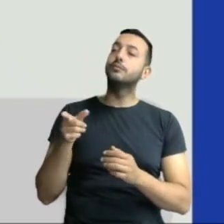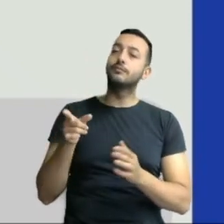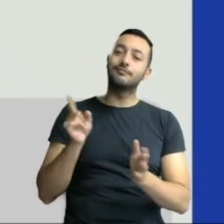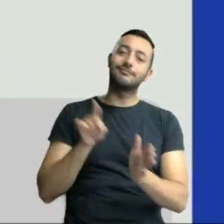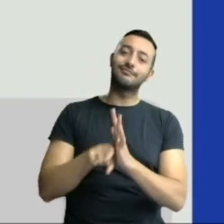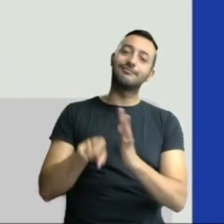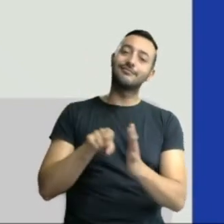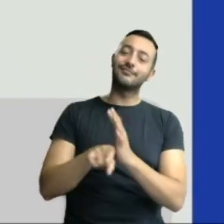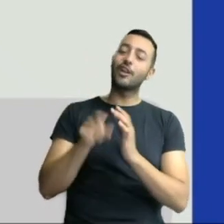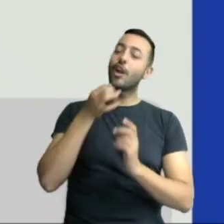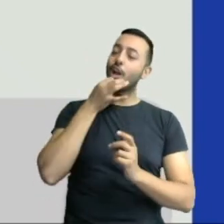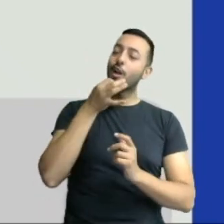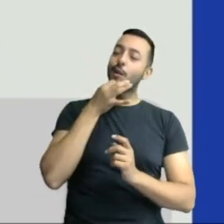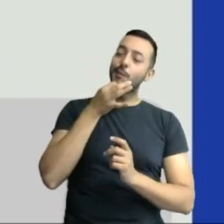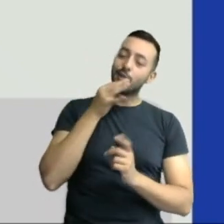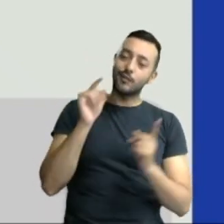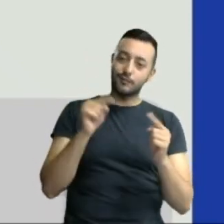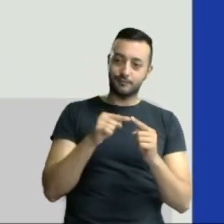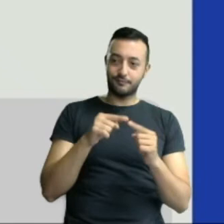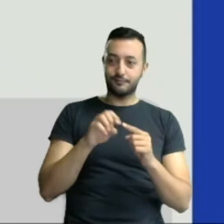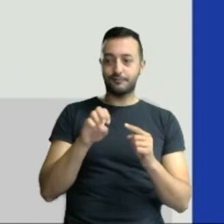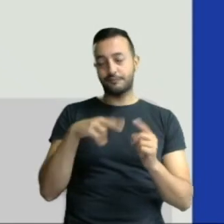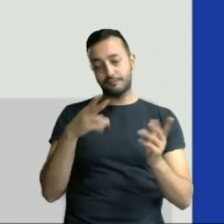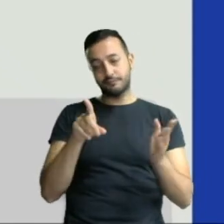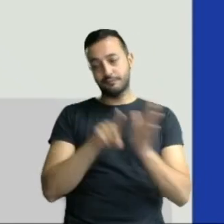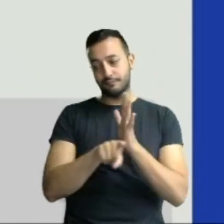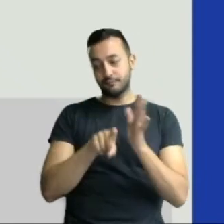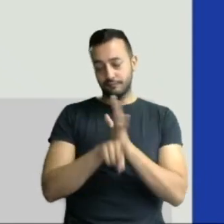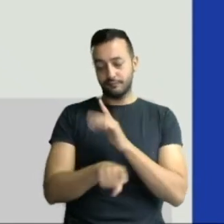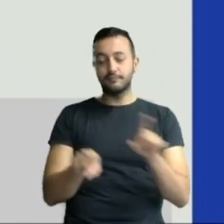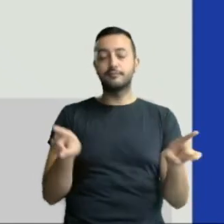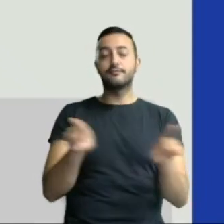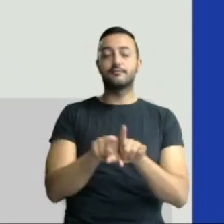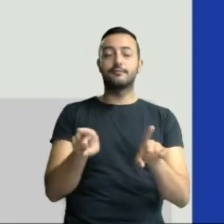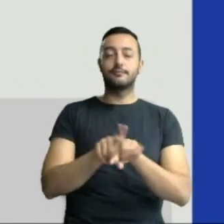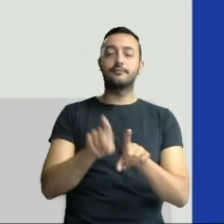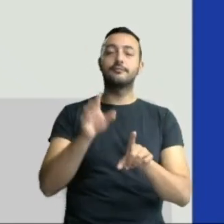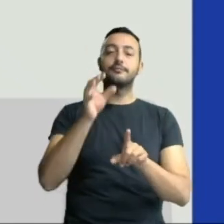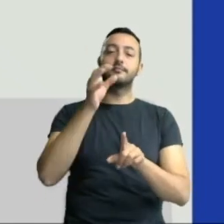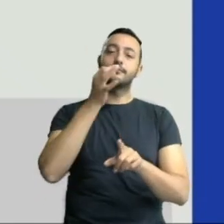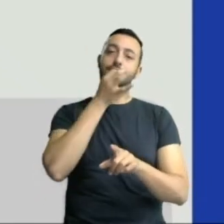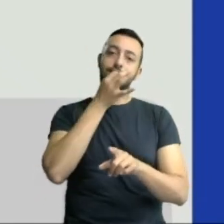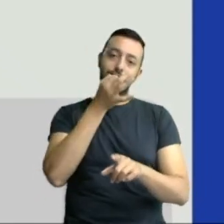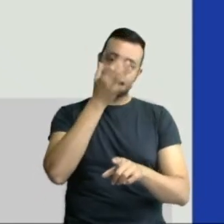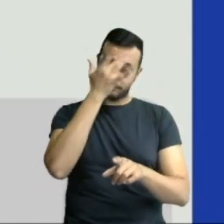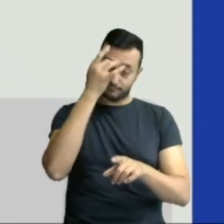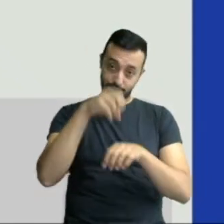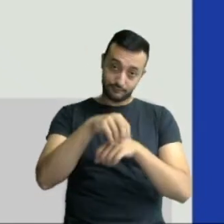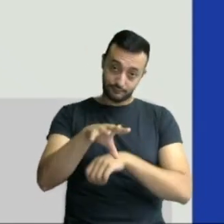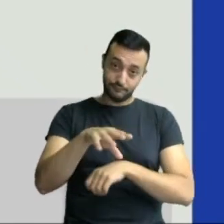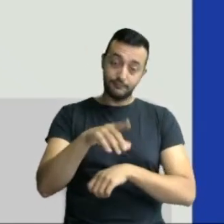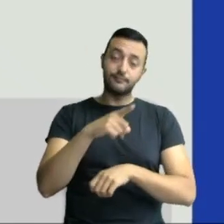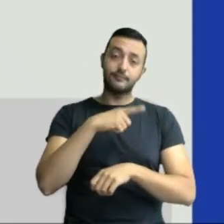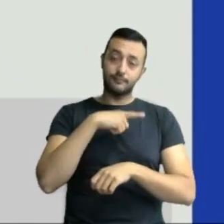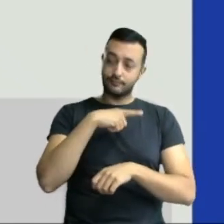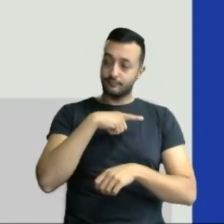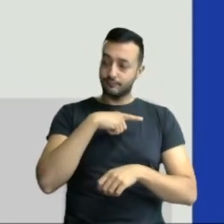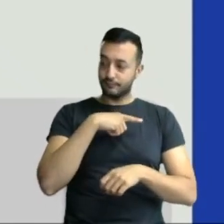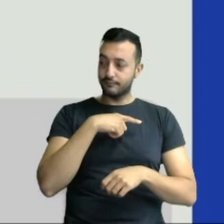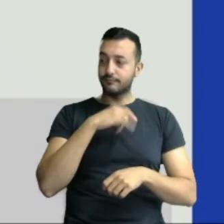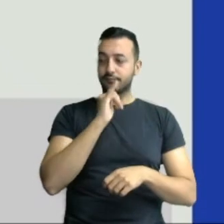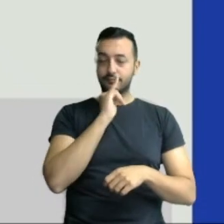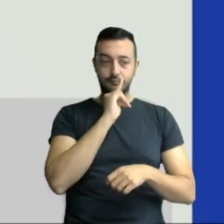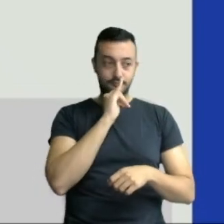determinado assunto ou também como uma forma de questionar uma sugestão dada. Temos aí